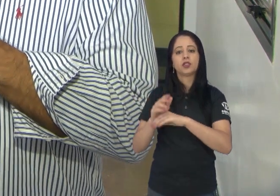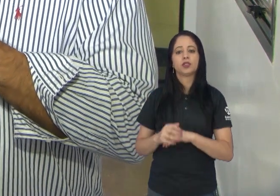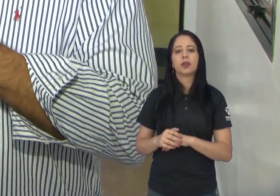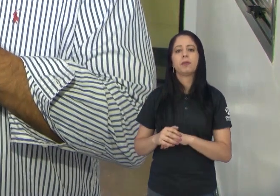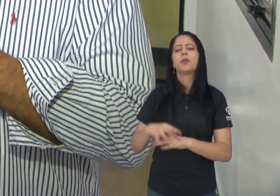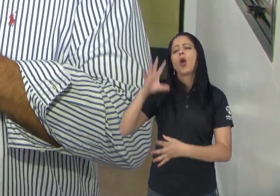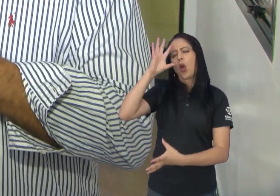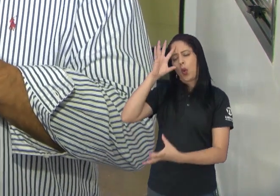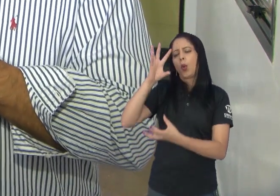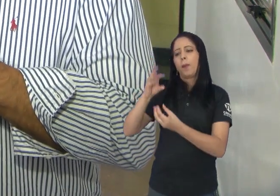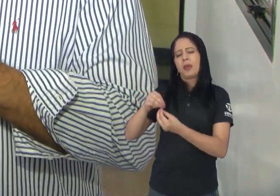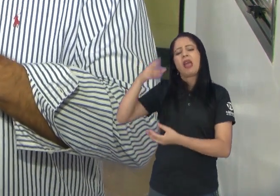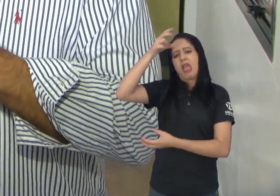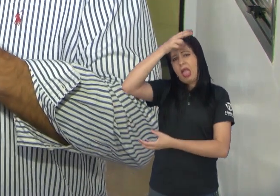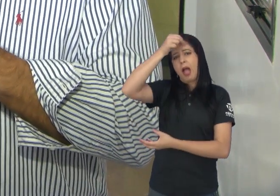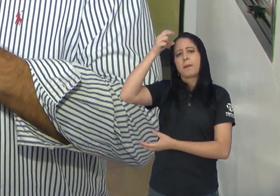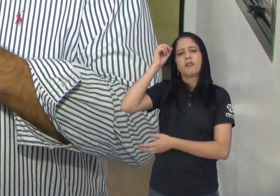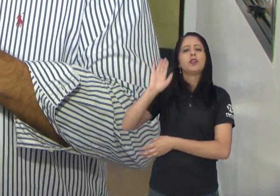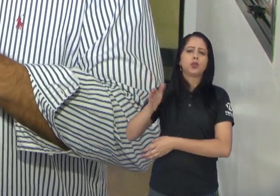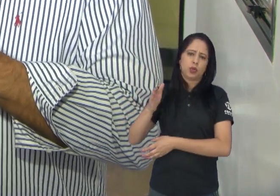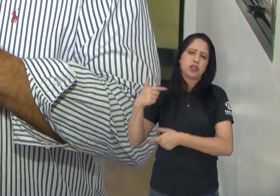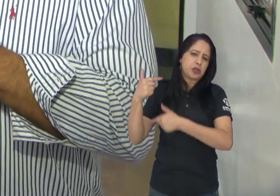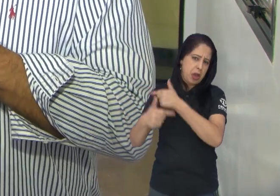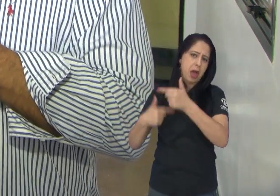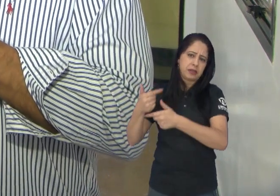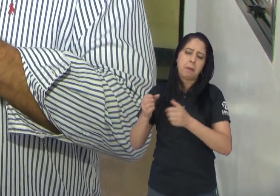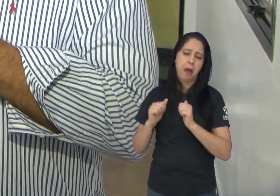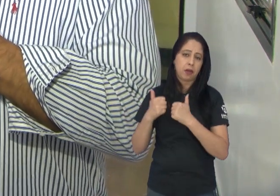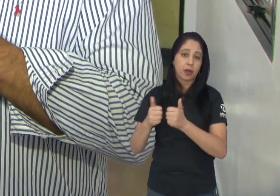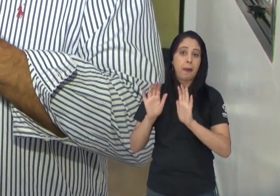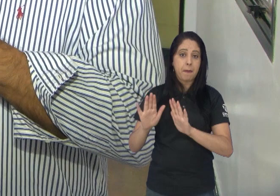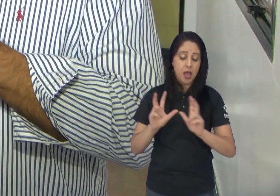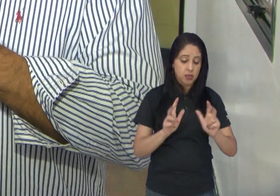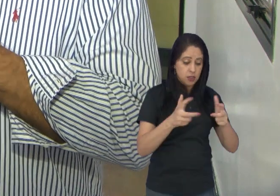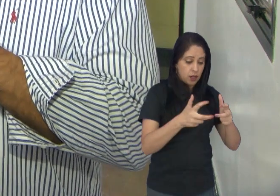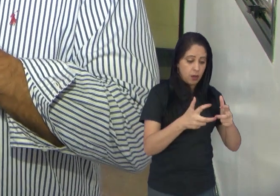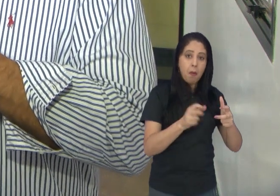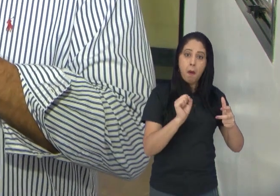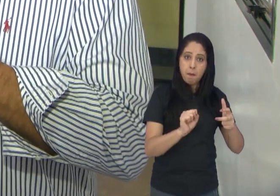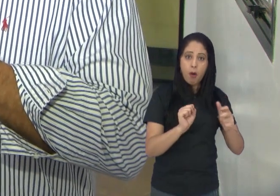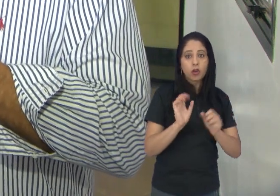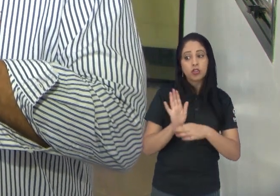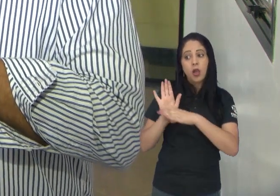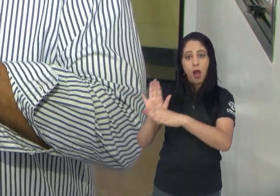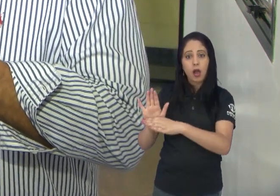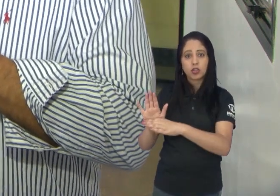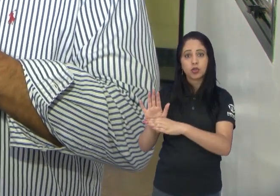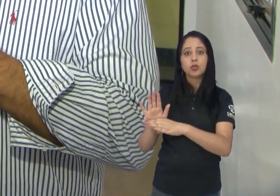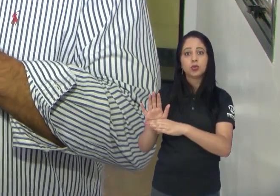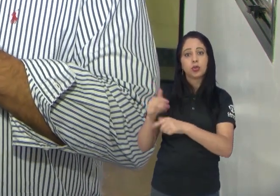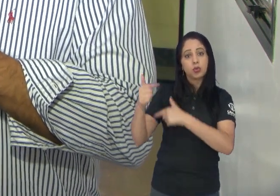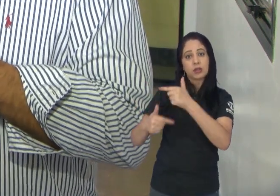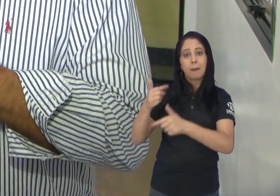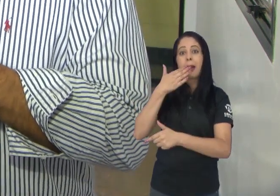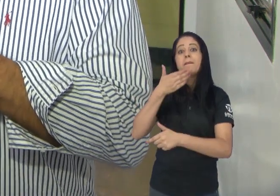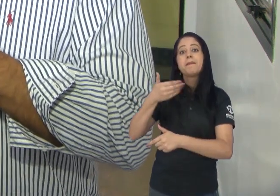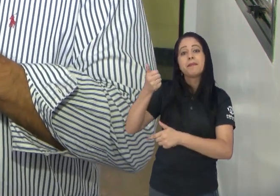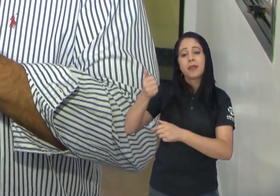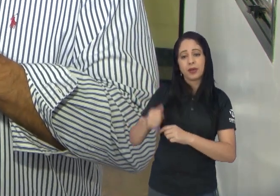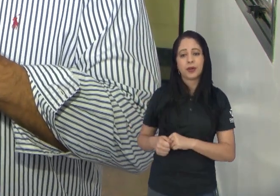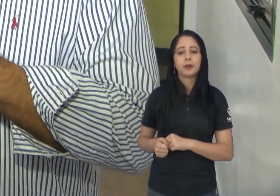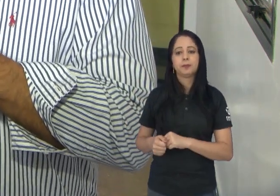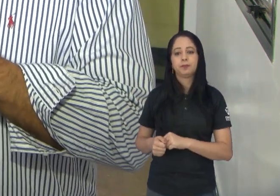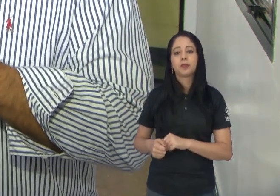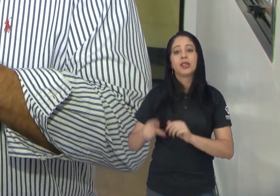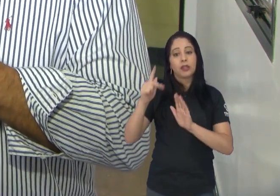tem já feito um trabalho muito bom nessa área e a Câmara Municipal ela pode ajudar cada vez mais a fortalecer esse trabalho. E aí é mais um